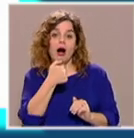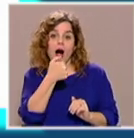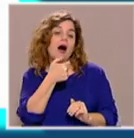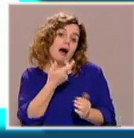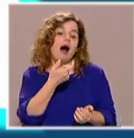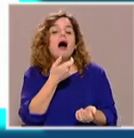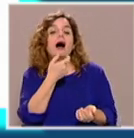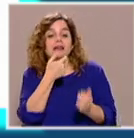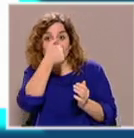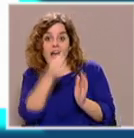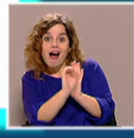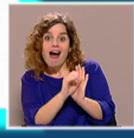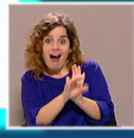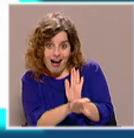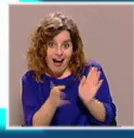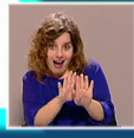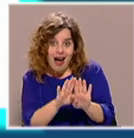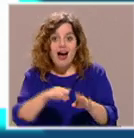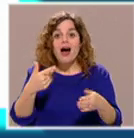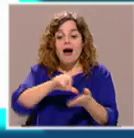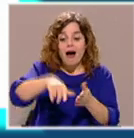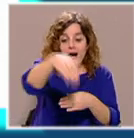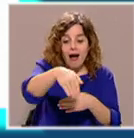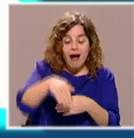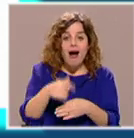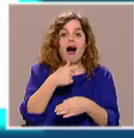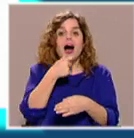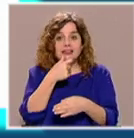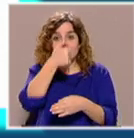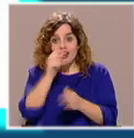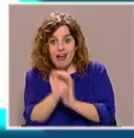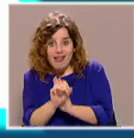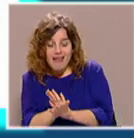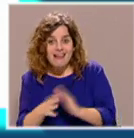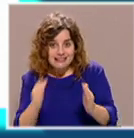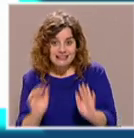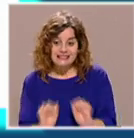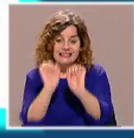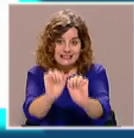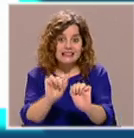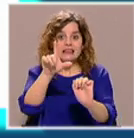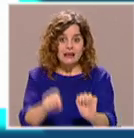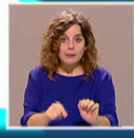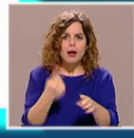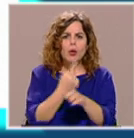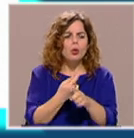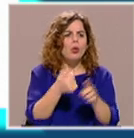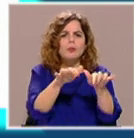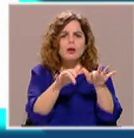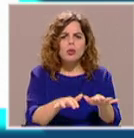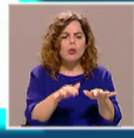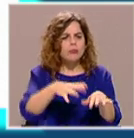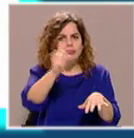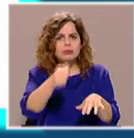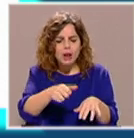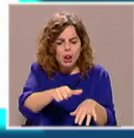carga máxima, ou seja, quando estão mesmo cheias, e desligo sempre os aparelhos em vez de os deixar em stand-by, como, por exemplo, computadores, televisões,